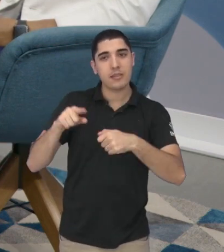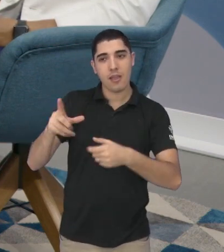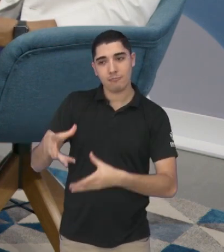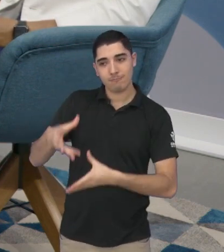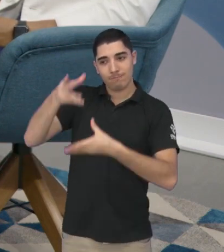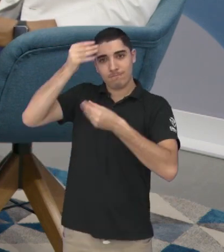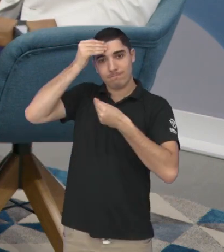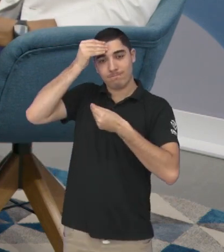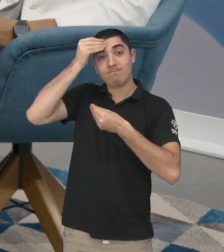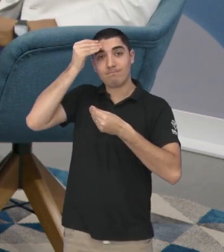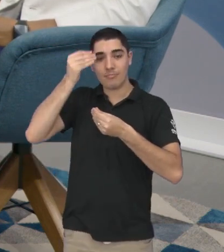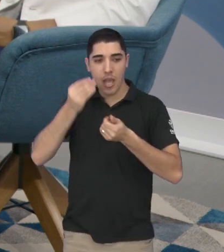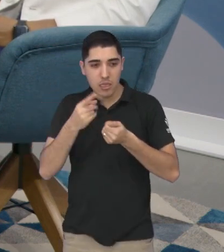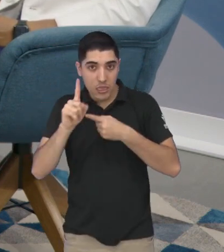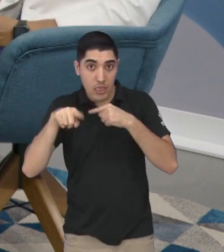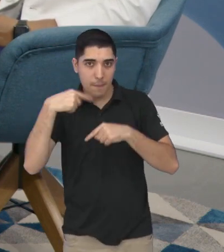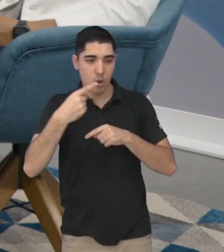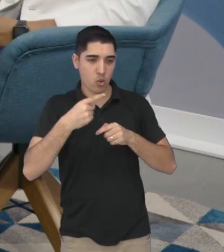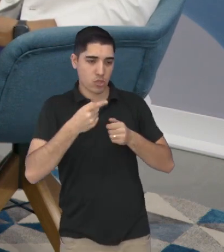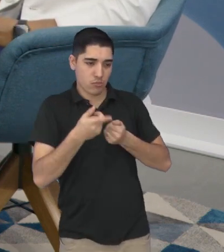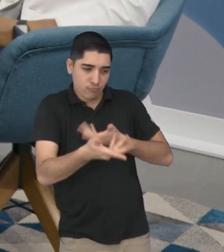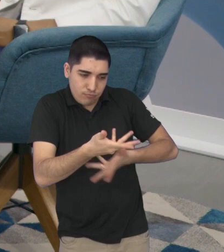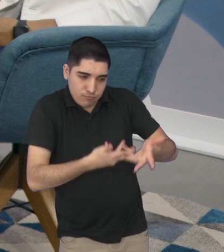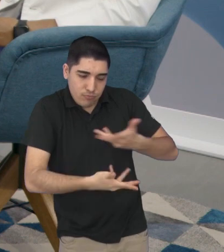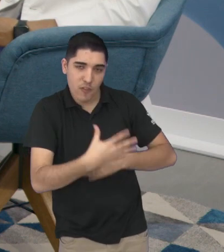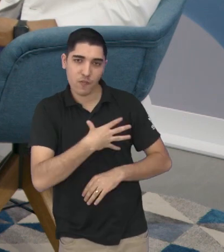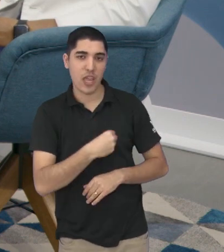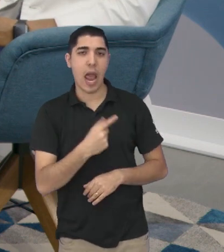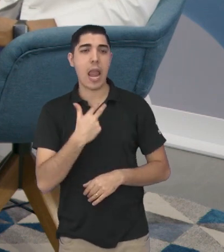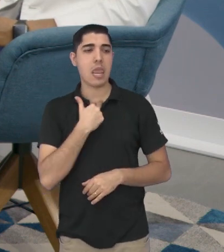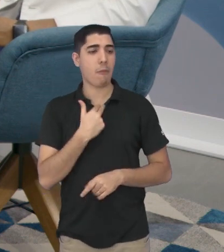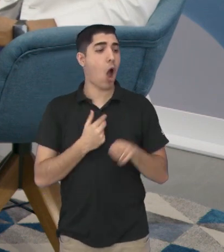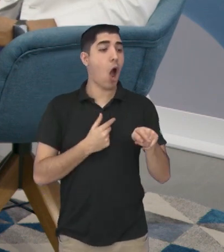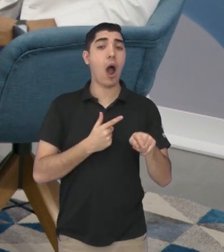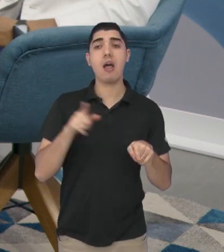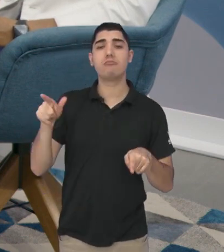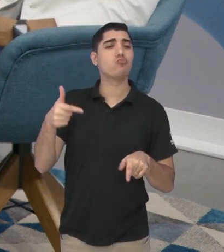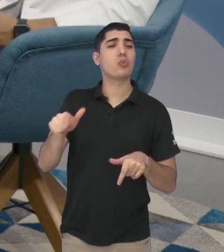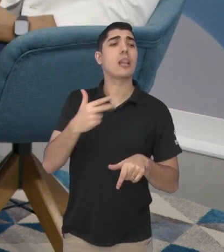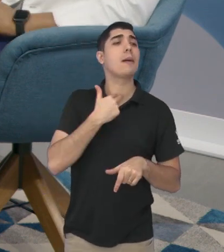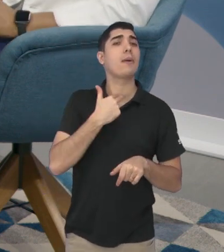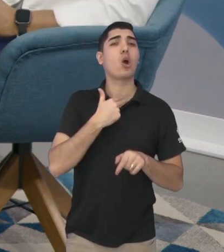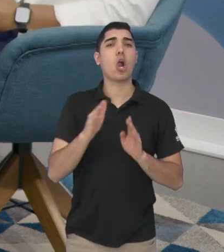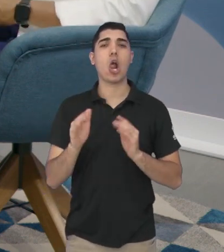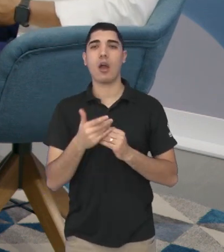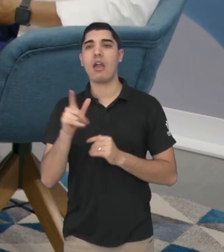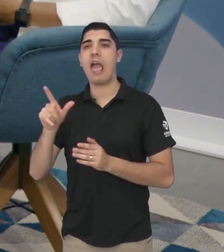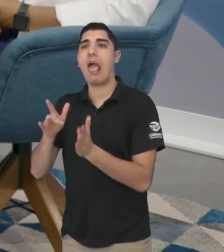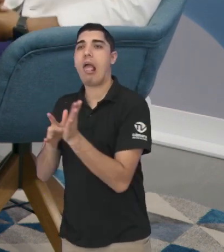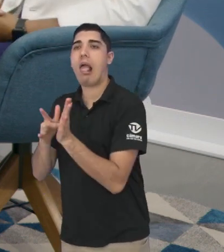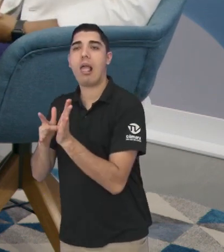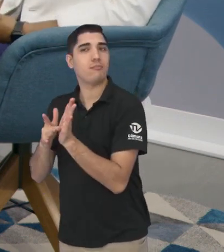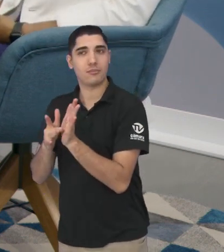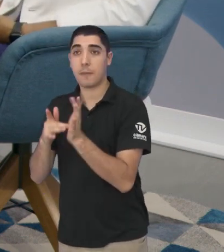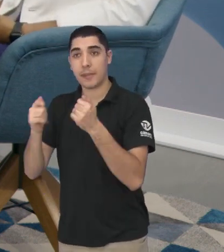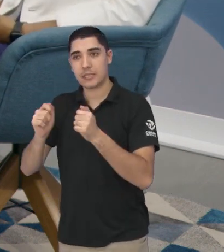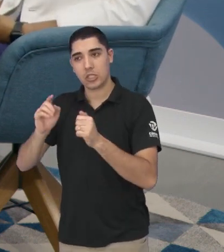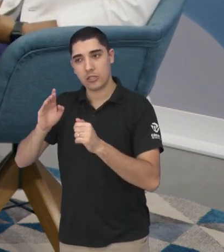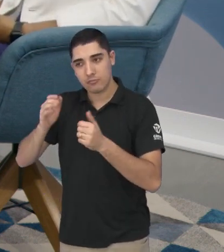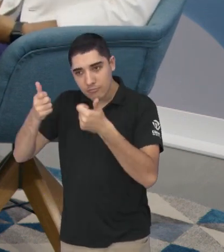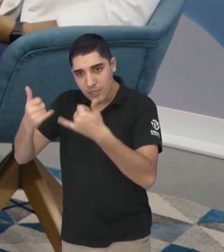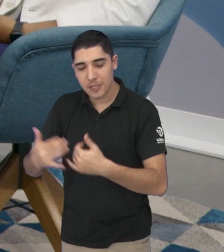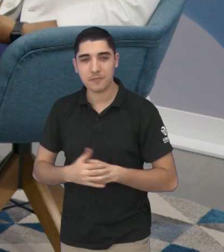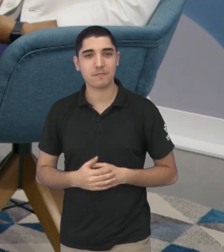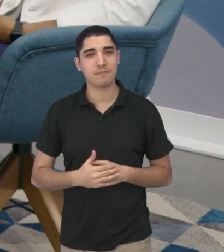né? Buscar informação e dialogar, né? Não dá para blindar os filhos de algo. Não dá para fingir, que tá aí, precisa exatamente. ser direto,